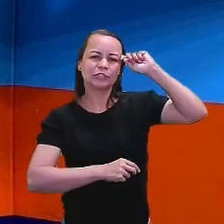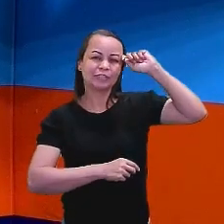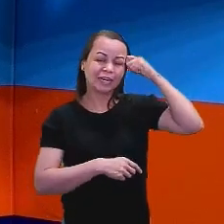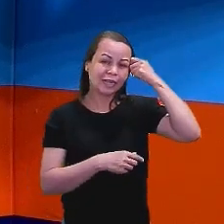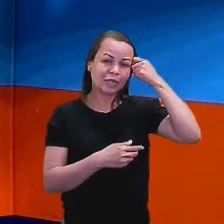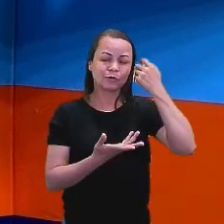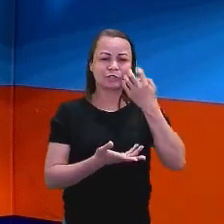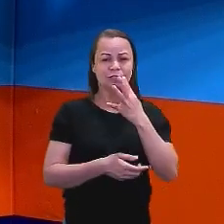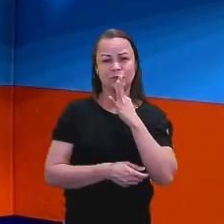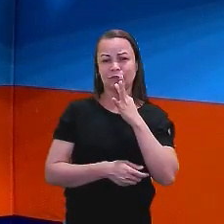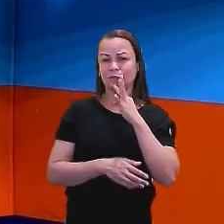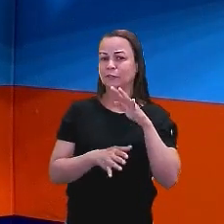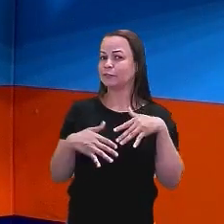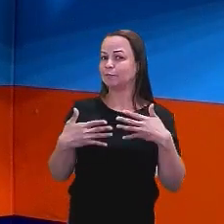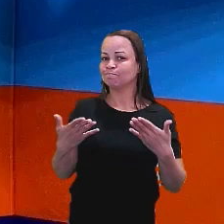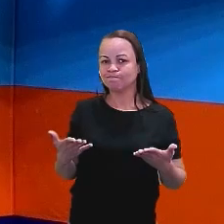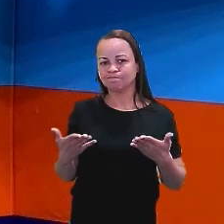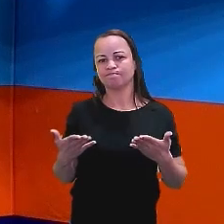nós conhecemos?